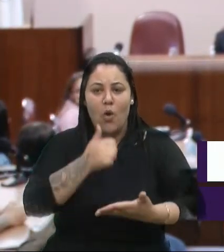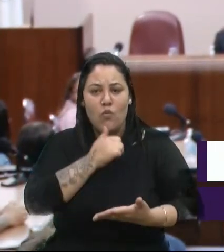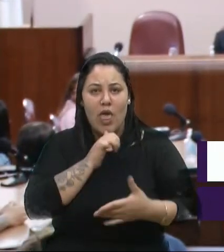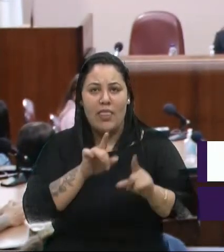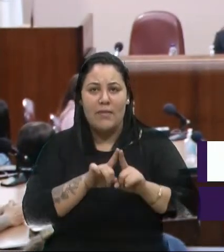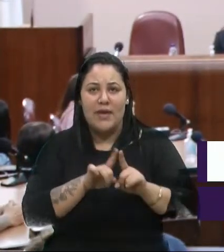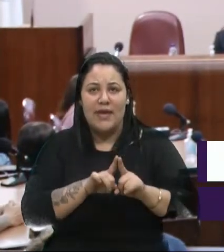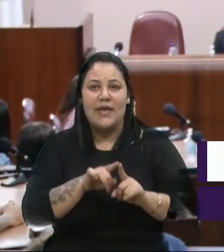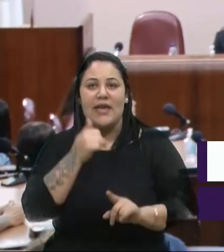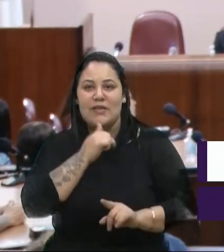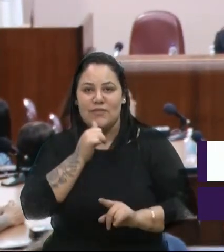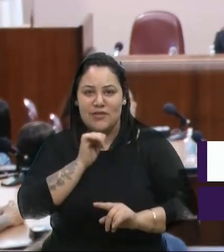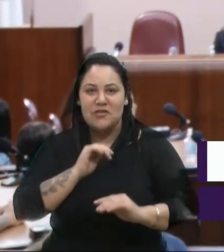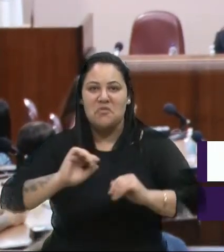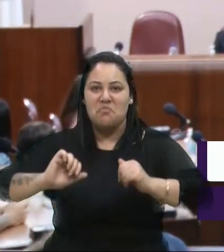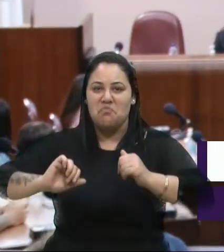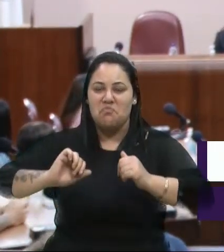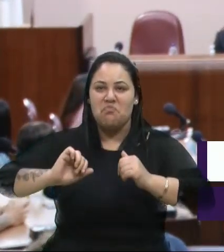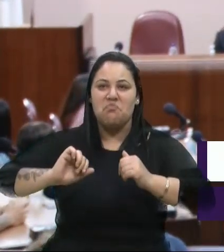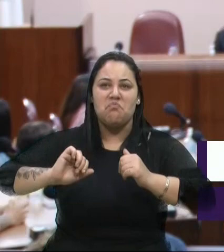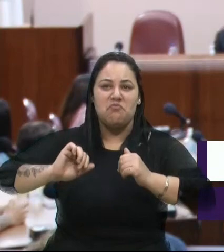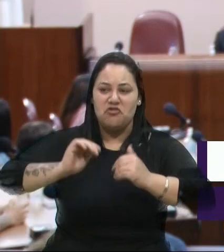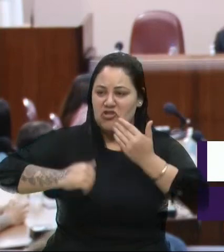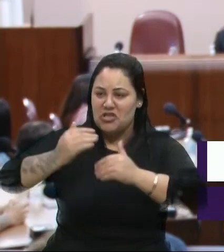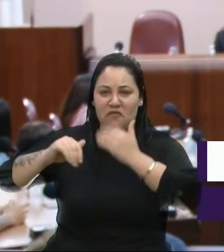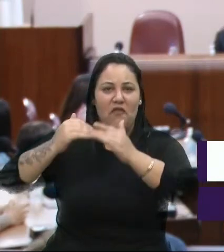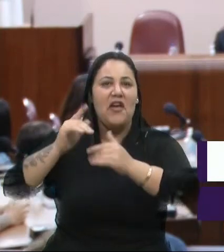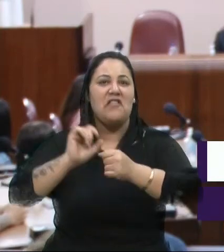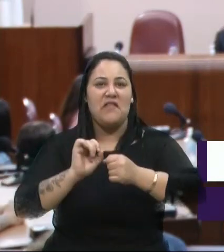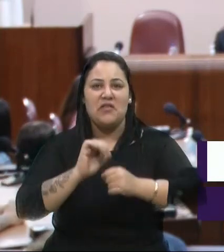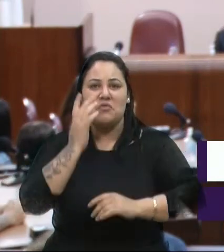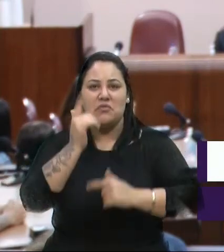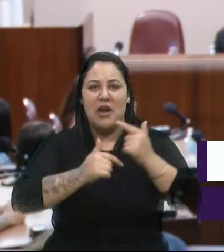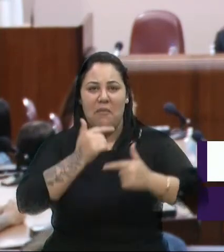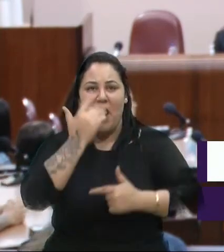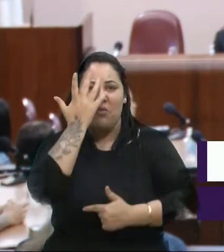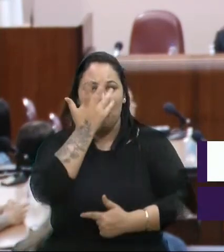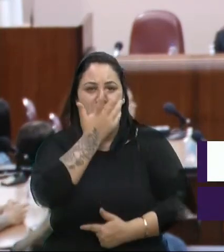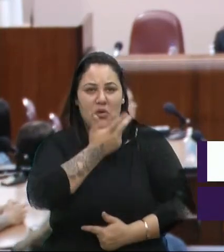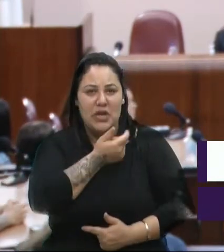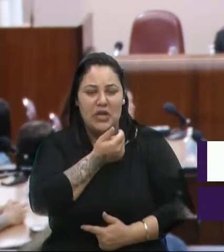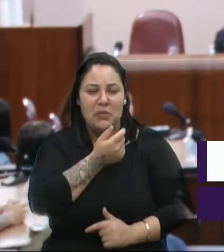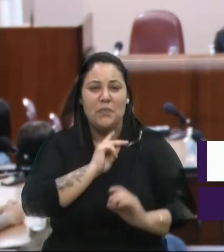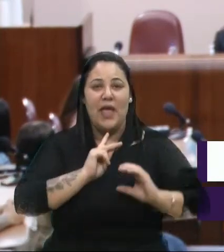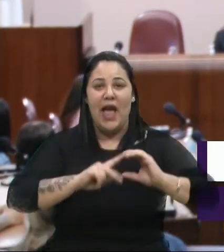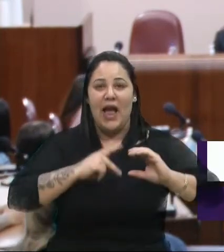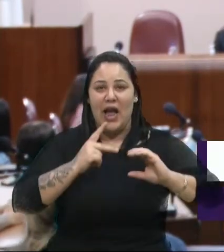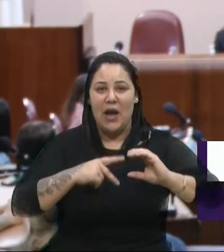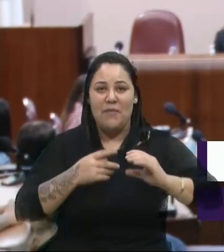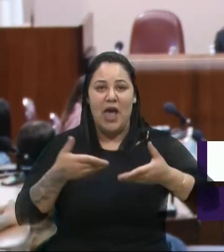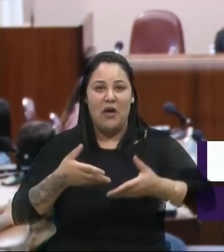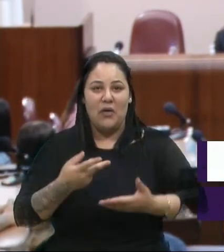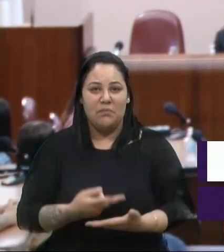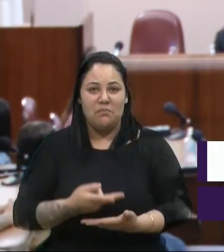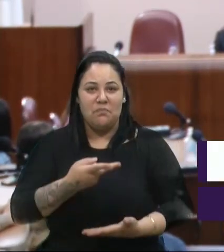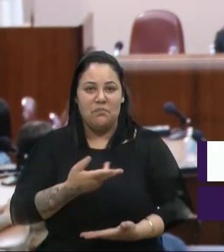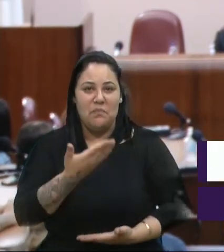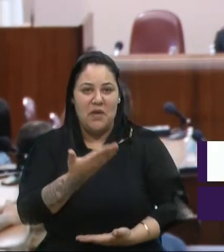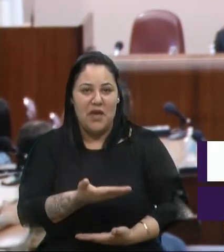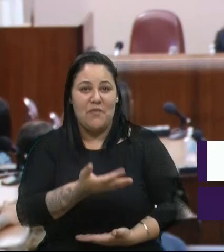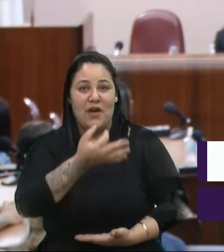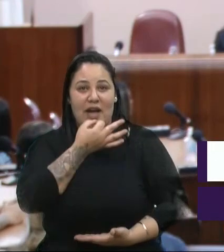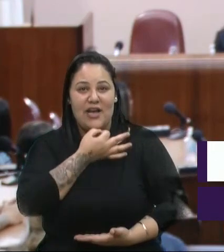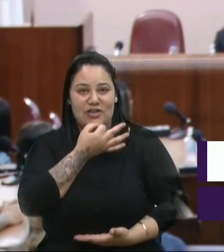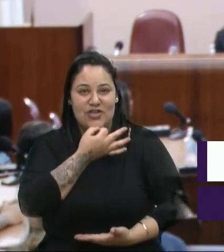na categoria, que fazem um trabalho muito belíssimo, muito importante, né? A Câmara, nesse momento, concedendo o Prêmio Caxias, coroa